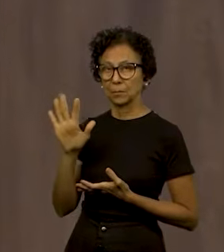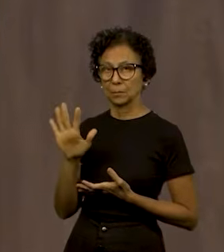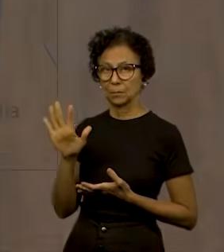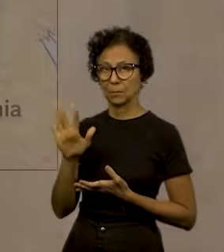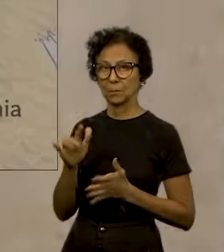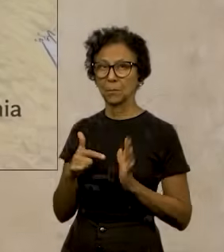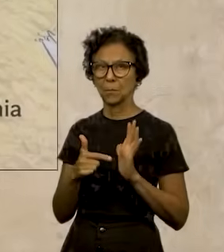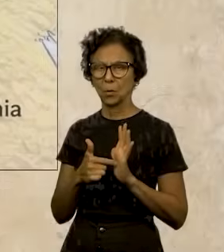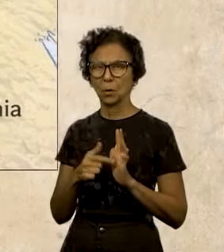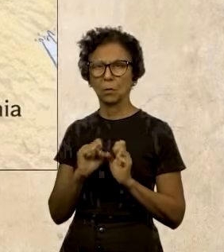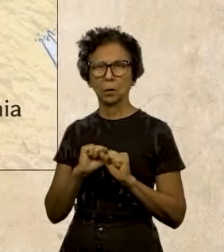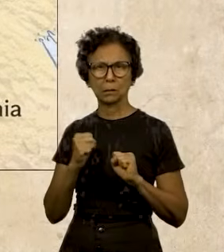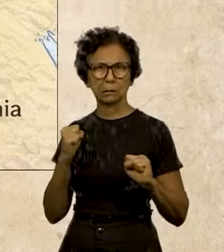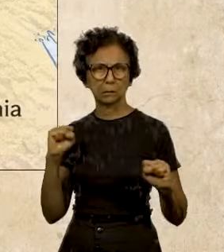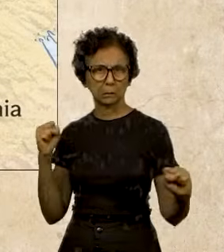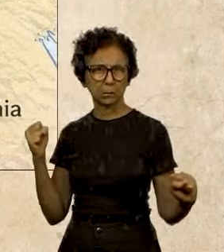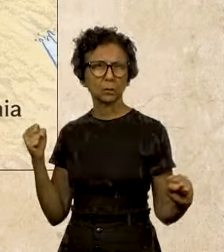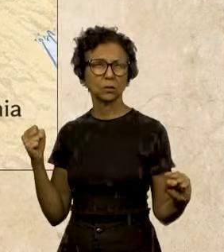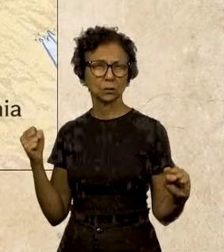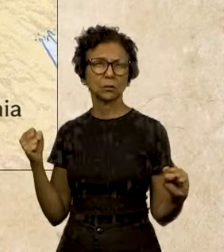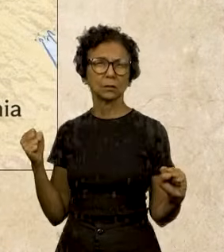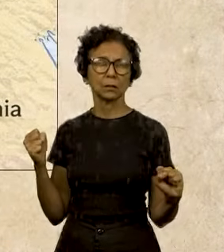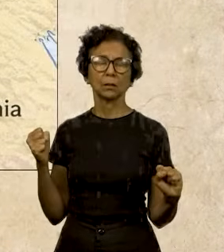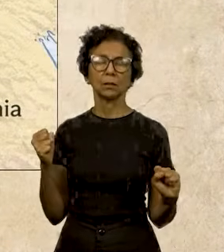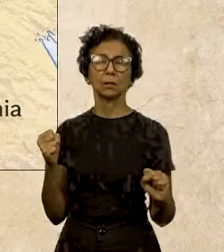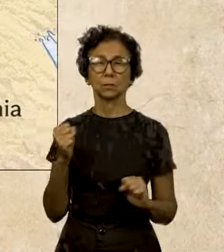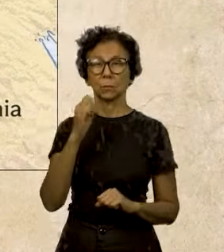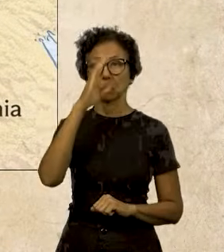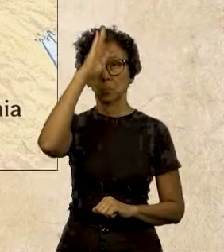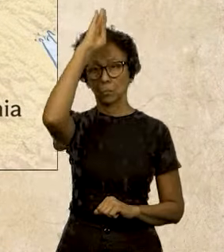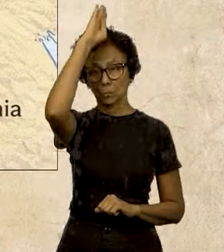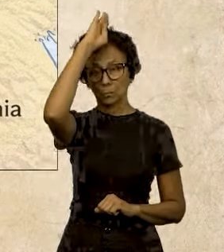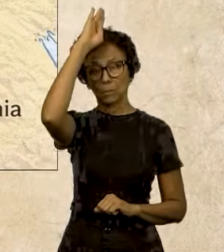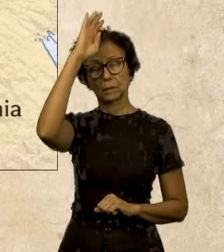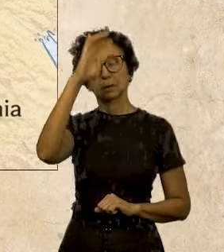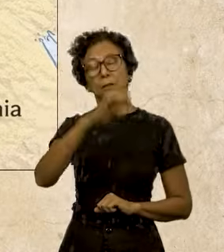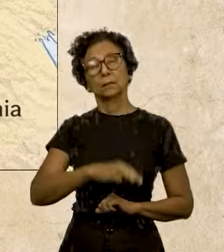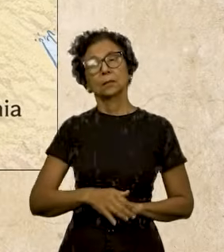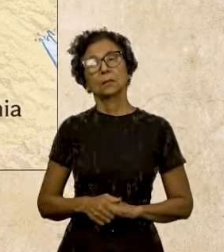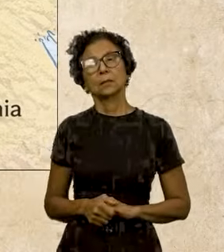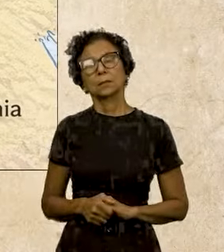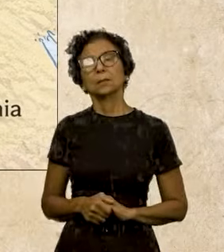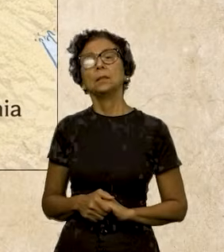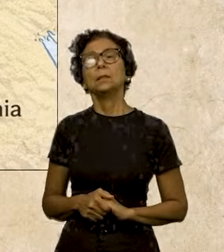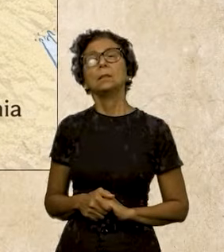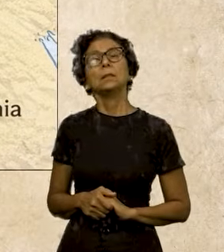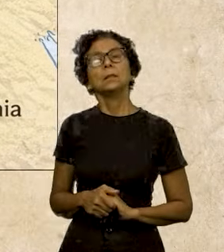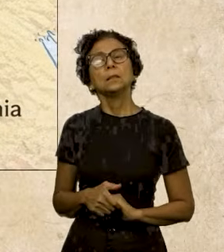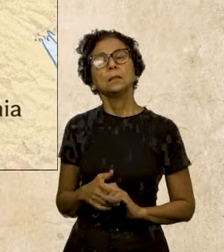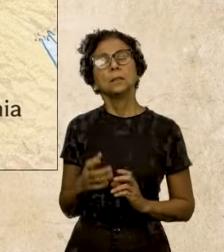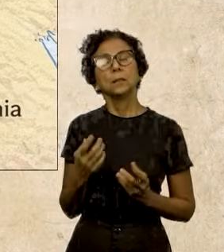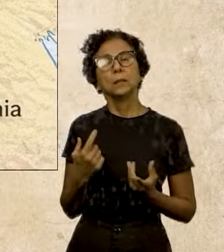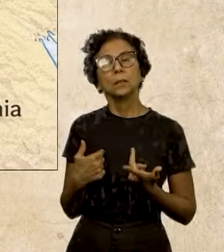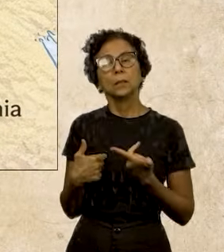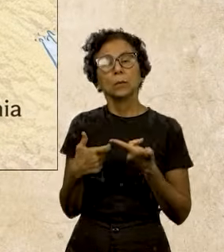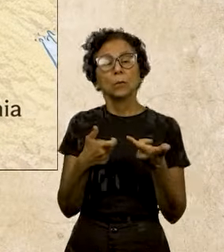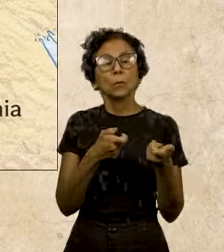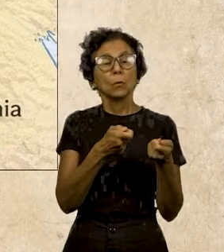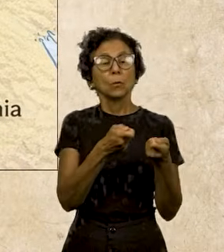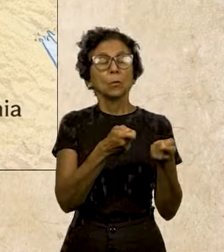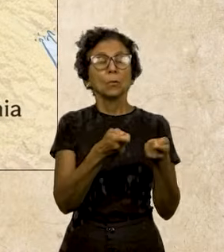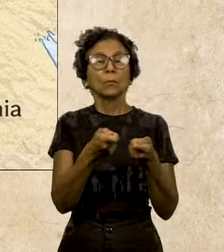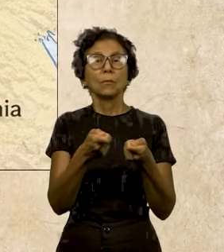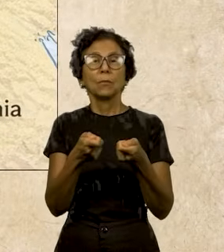ele era bem extenso, e ele tinha o governo